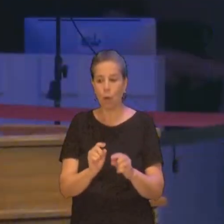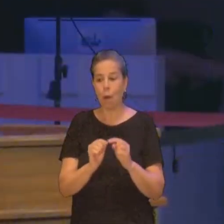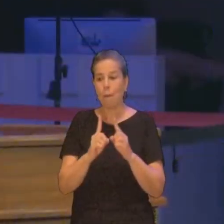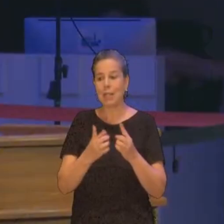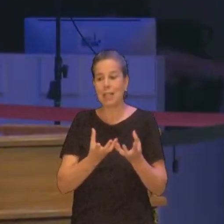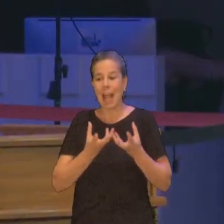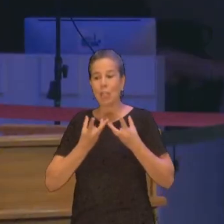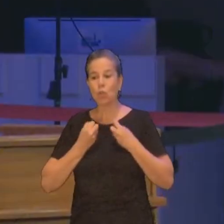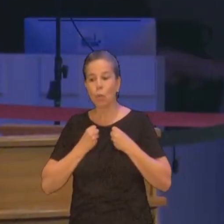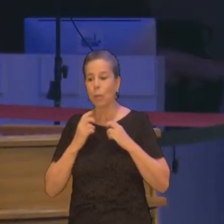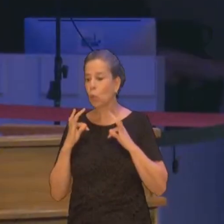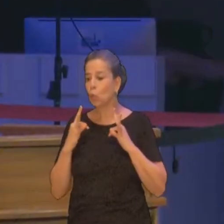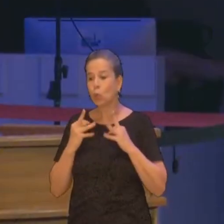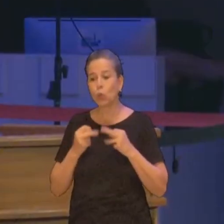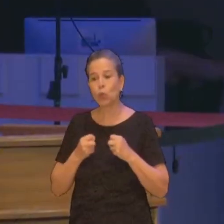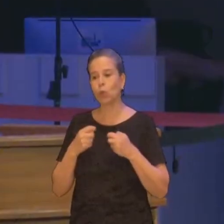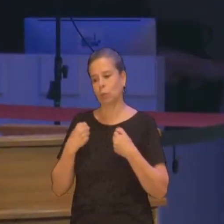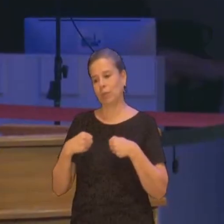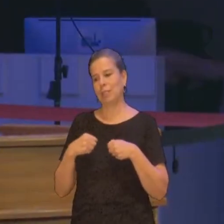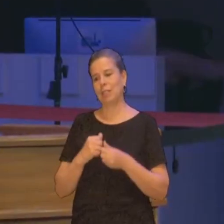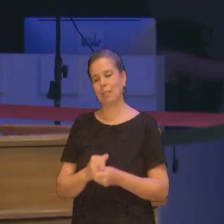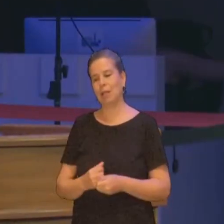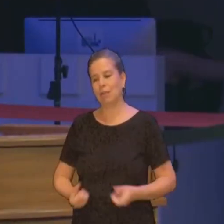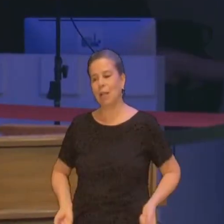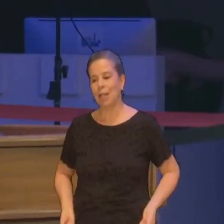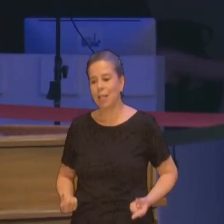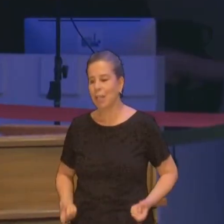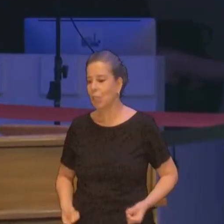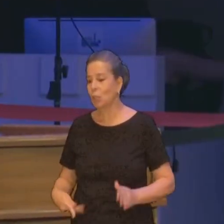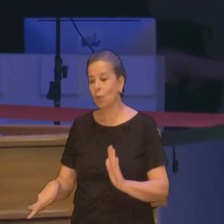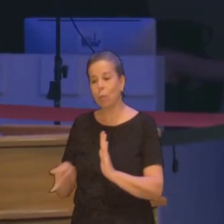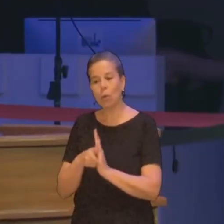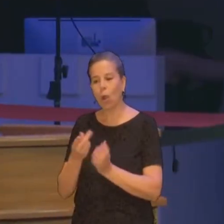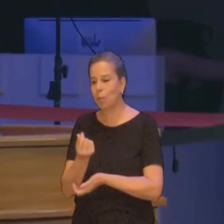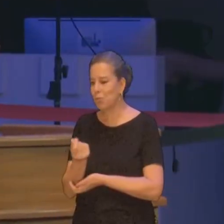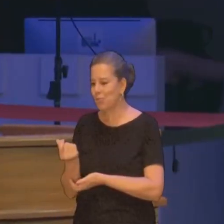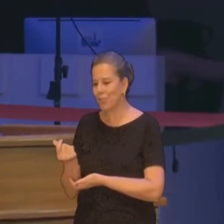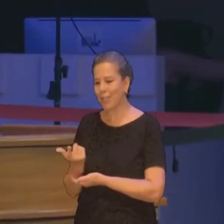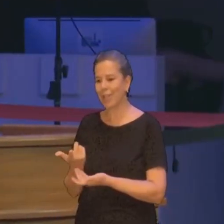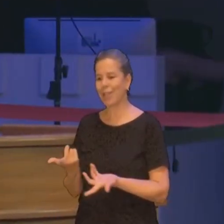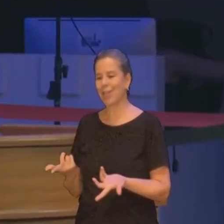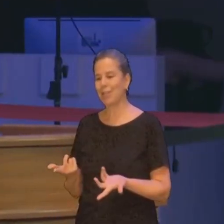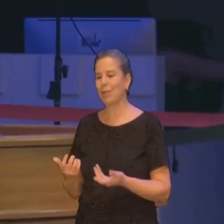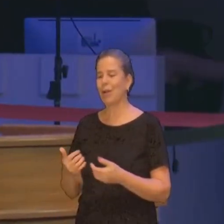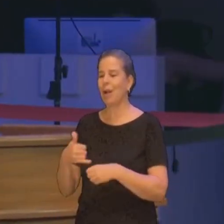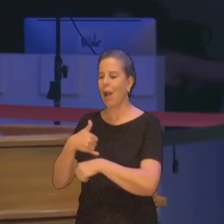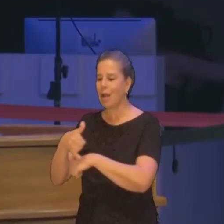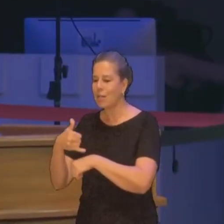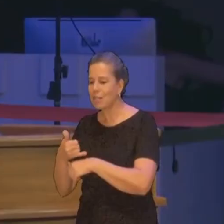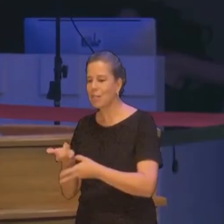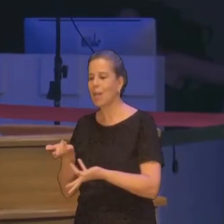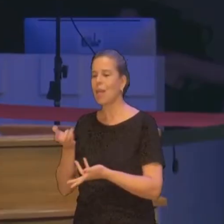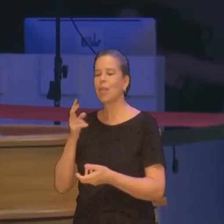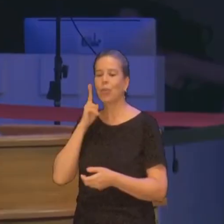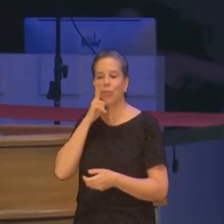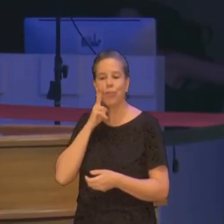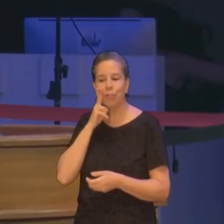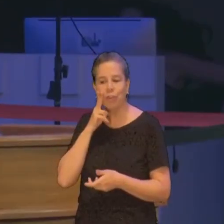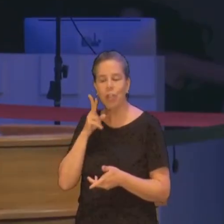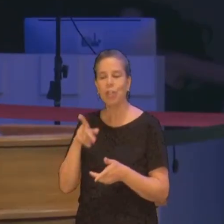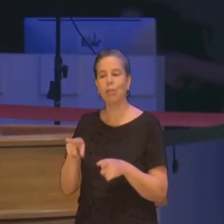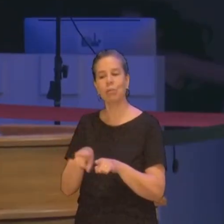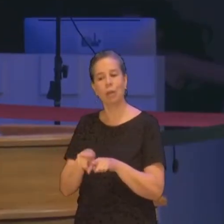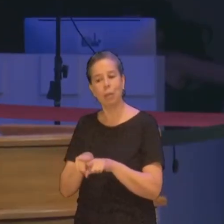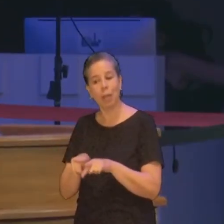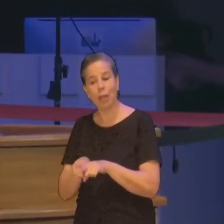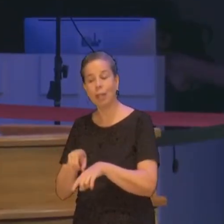os custos. Ele gastou os seus recursos. Ele gastou azeite, gastou vinho,